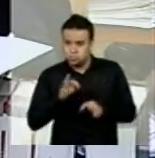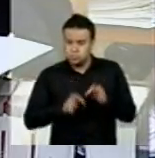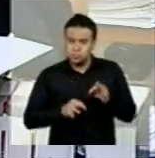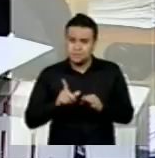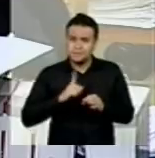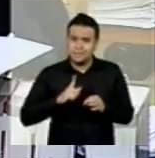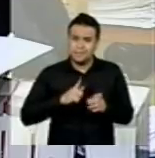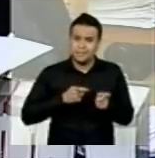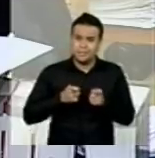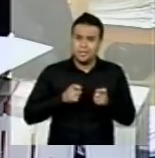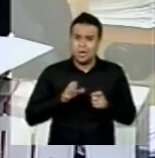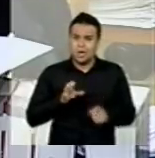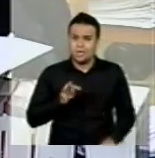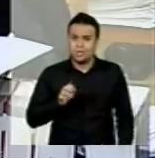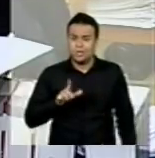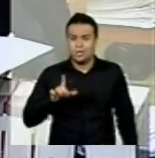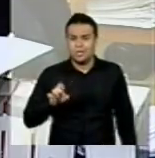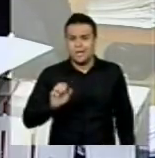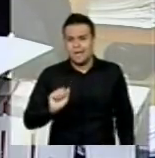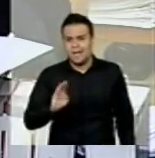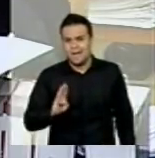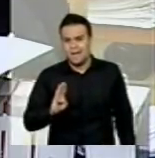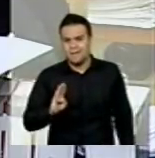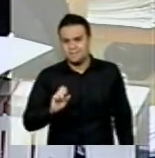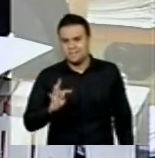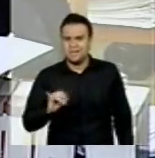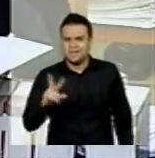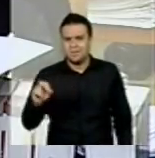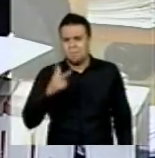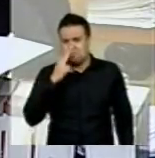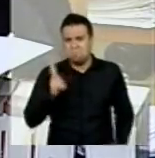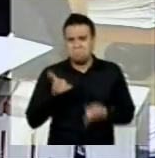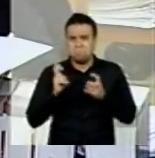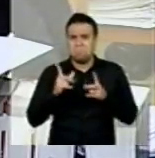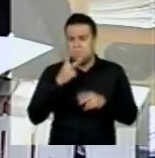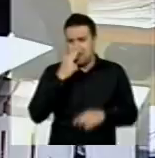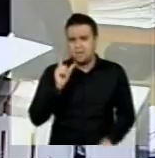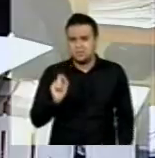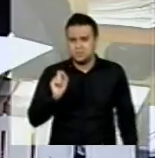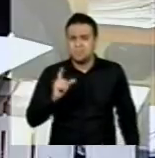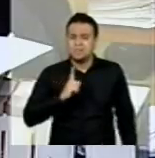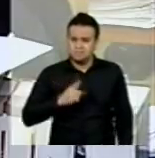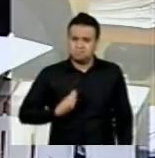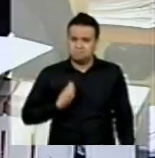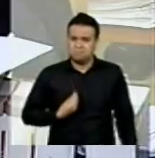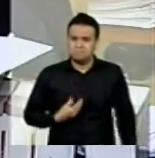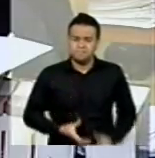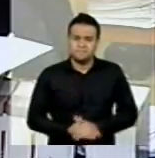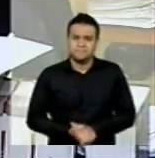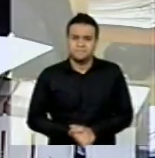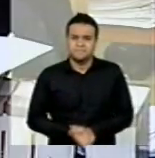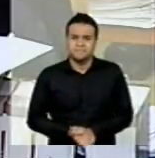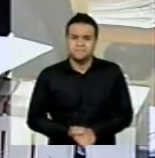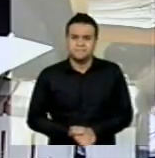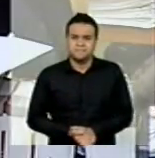abstrato perante o Supremo Tribunal Federal, a mim me parece que esse vínculo está presente e, portanto,